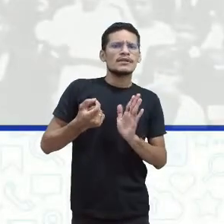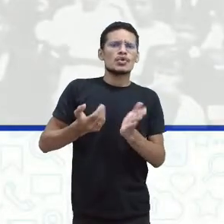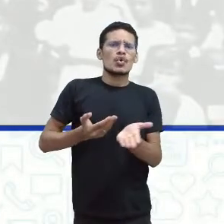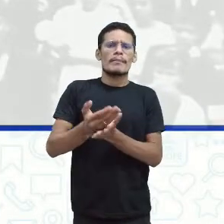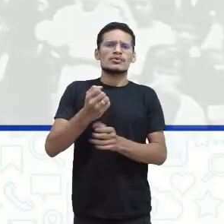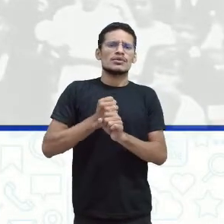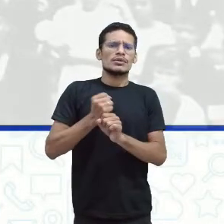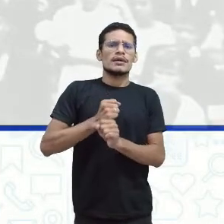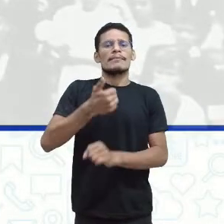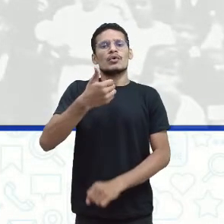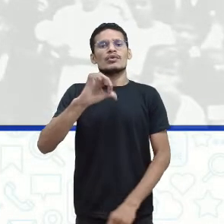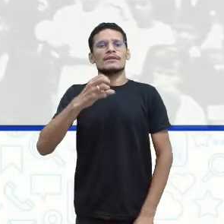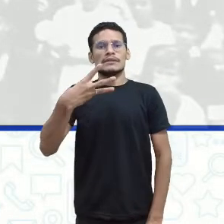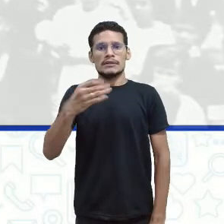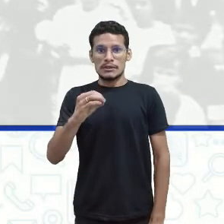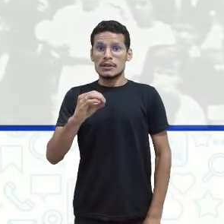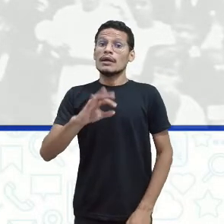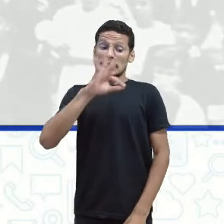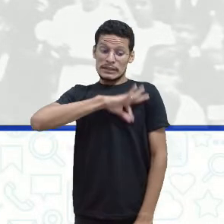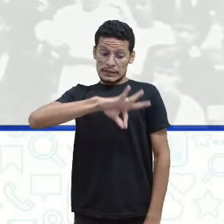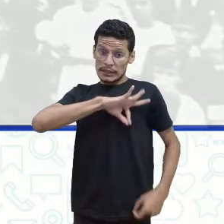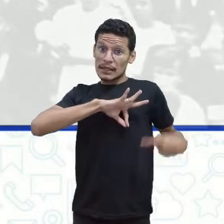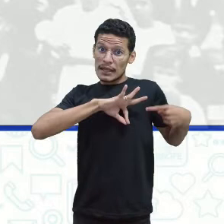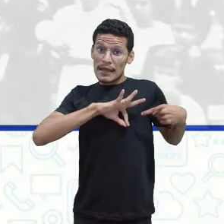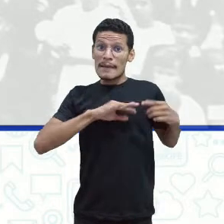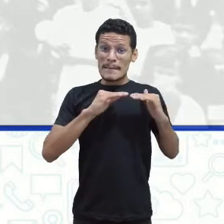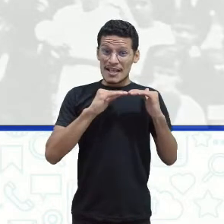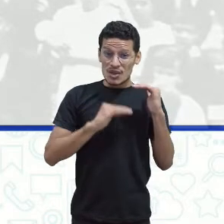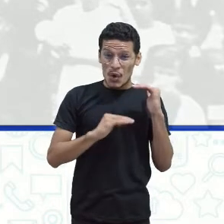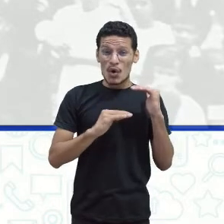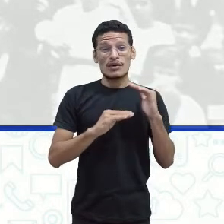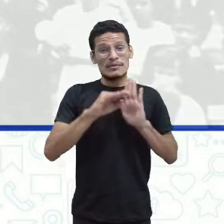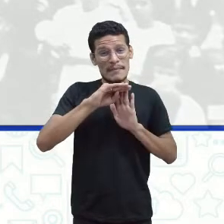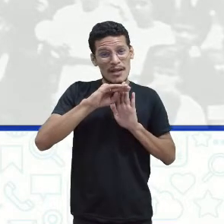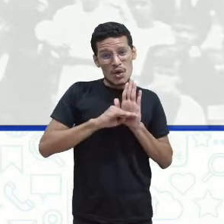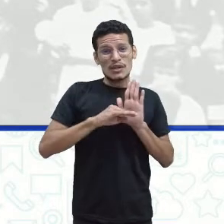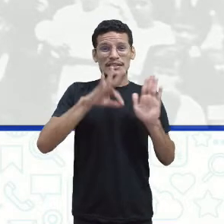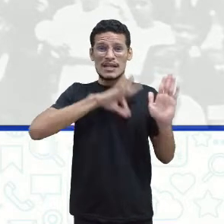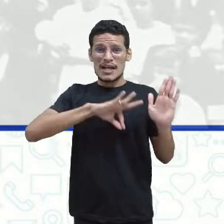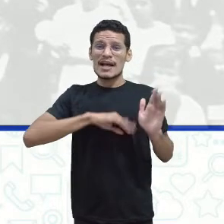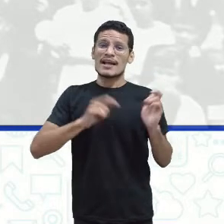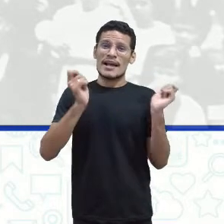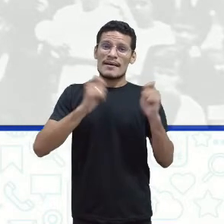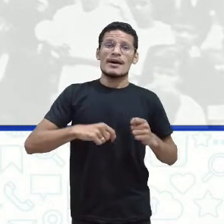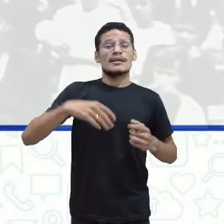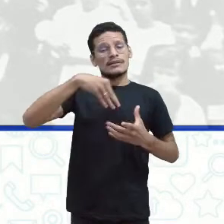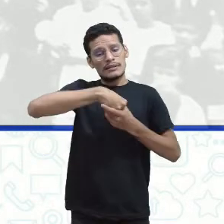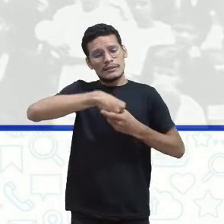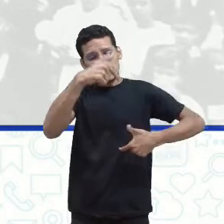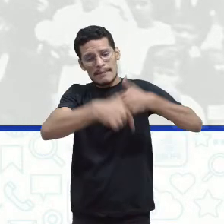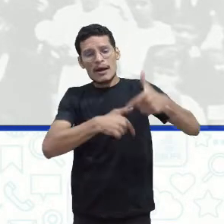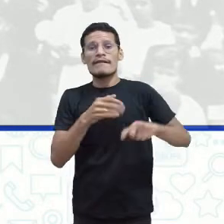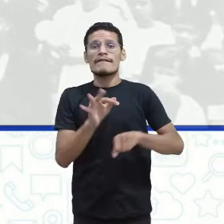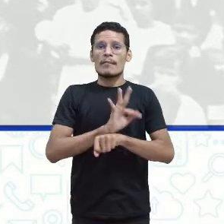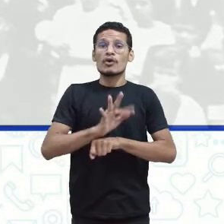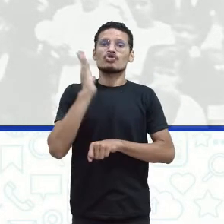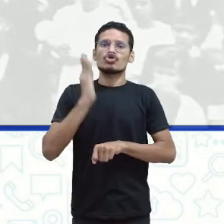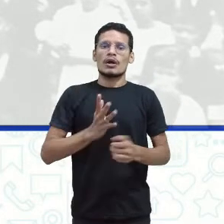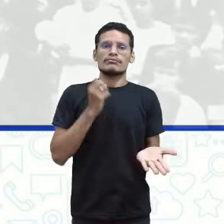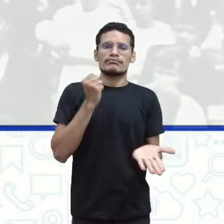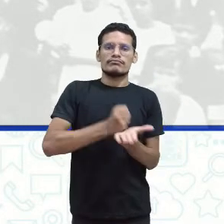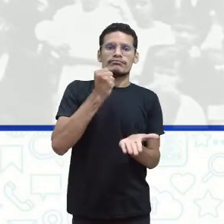conceito, o salário mínimo é o menor salário que pode ser pago por uma empresa em um contrato de trabalho formal, ou seja, que está registrado na carteira de